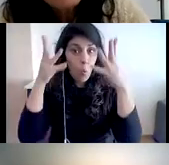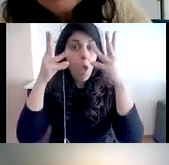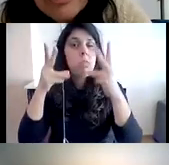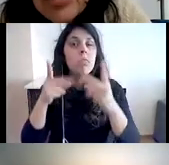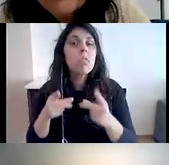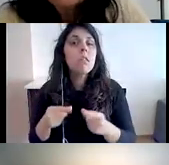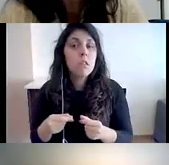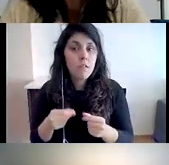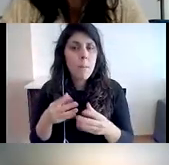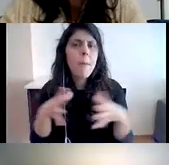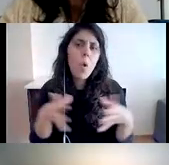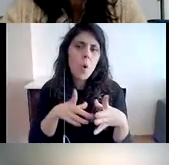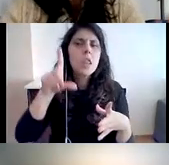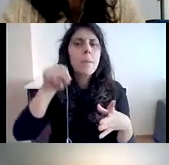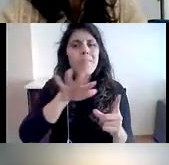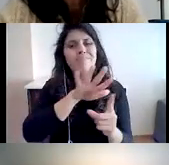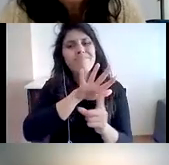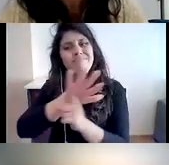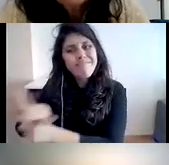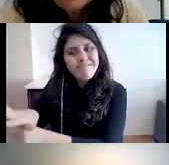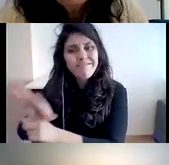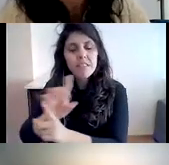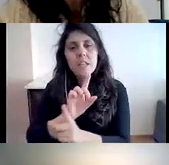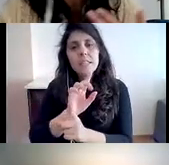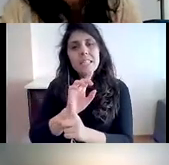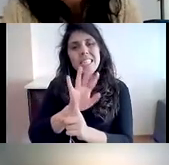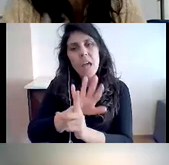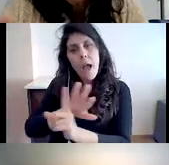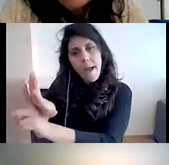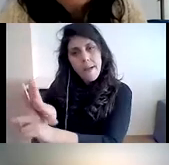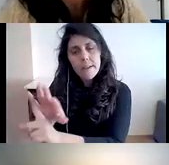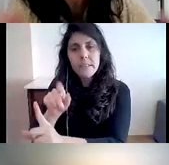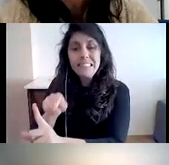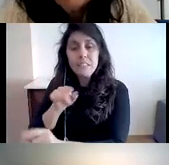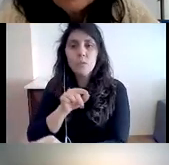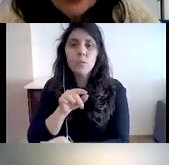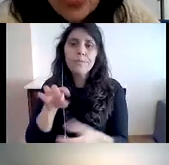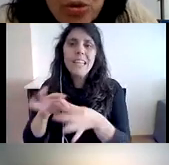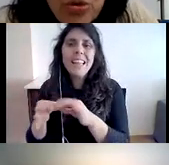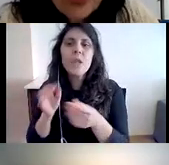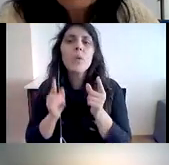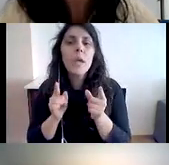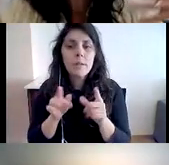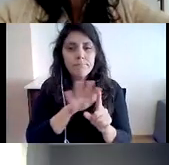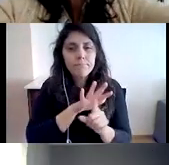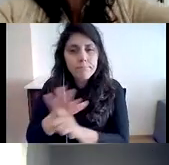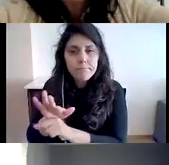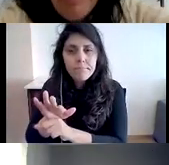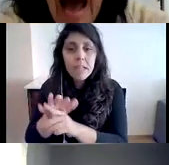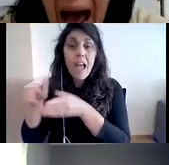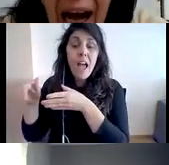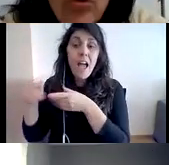forma segregativa, no sentido de que nós temos claramente vias de estudo que